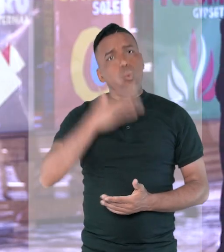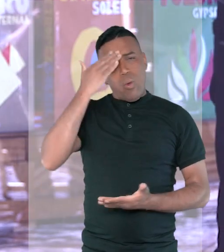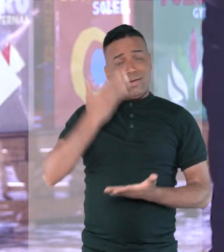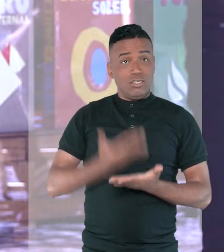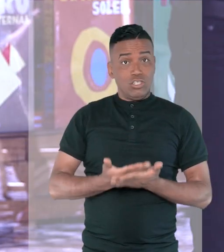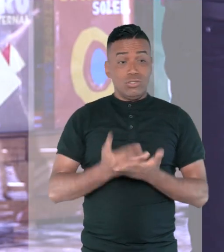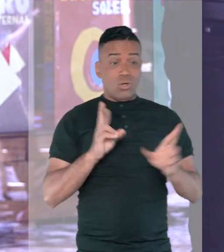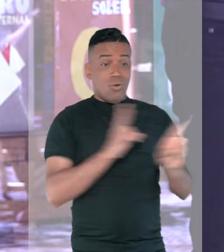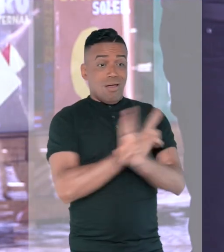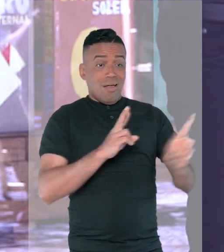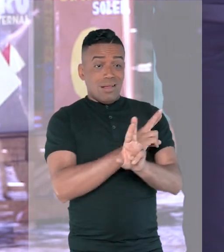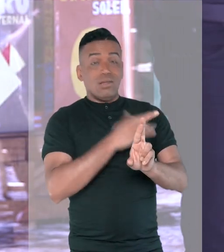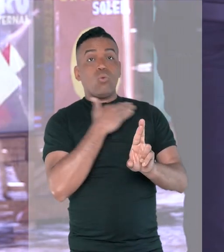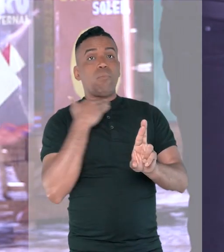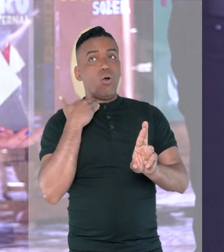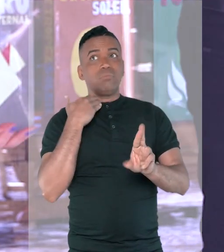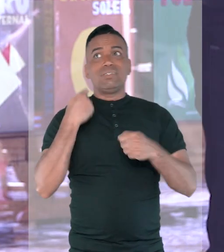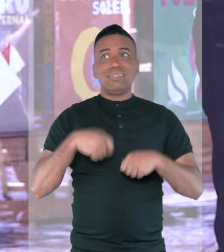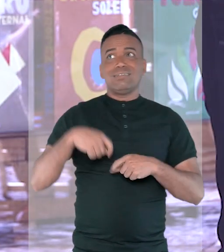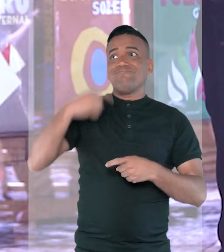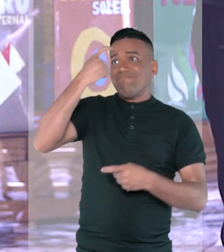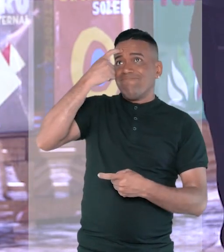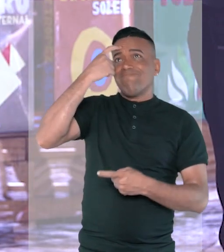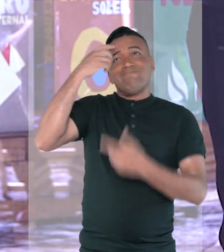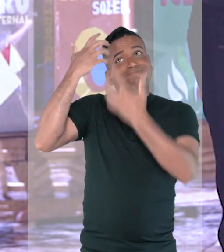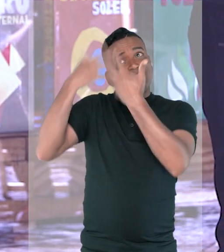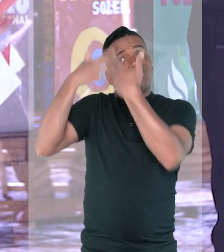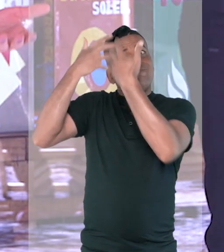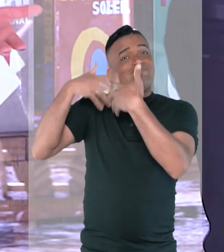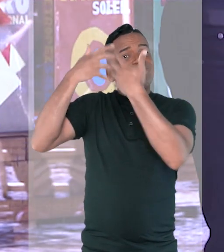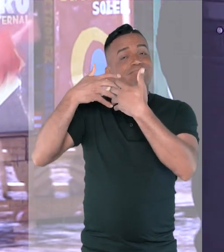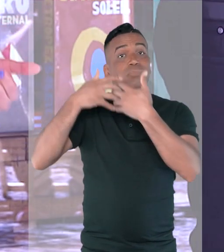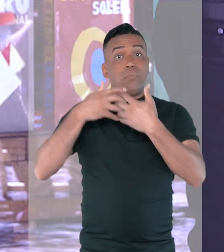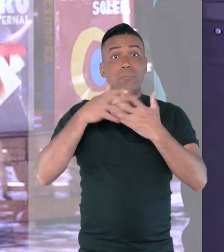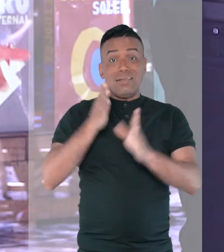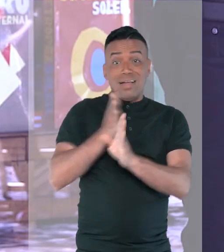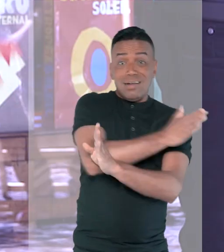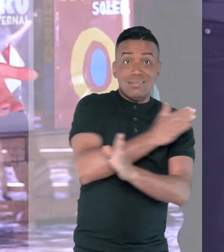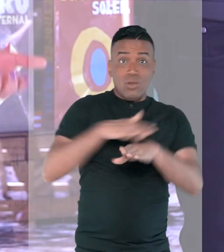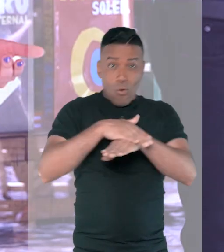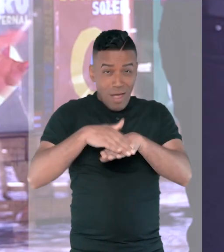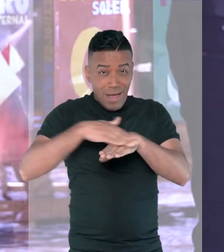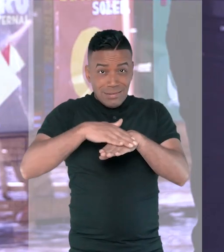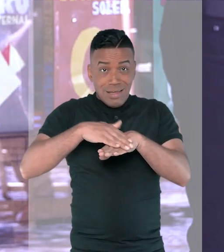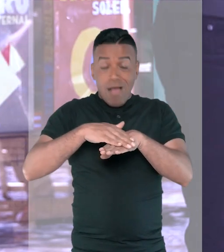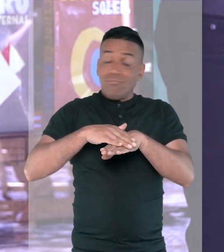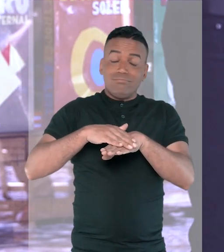Eu acredito que a nossa relação com a morte ela precisa ser muito revista. Não só sobre aquilo que a gente estava conversando